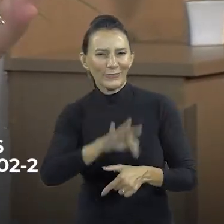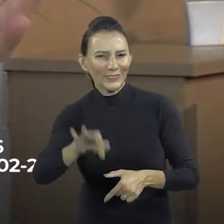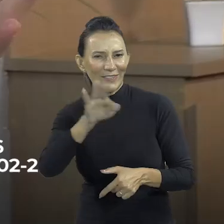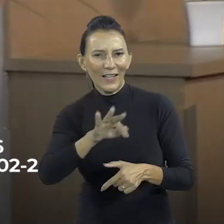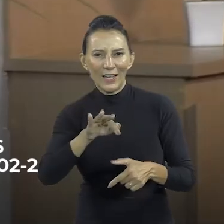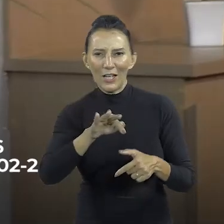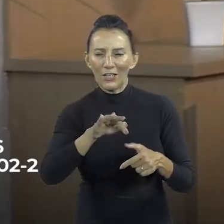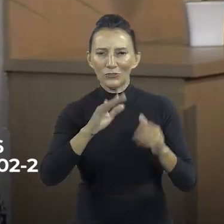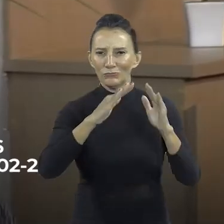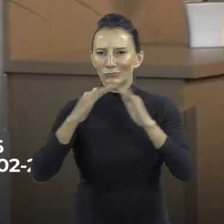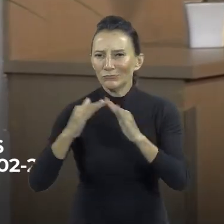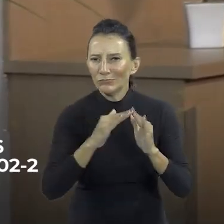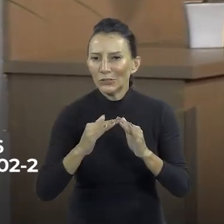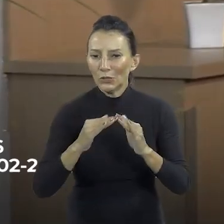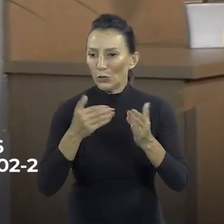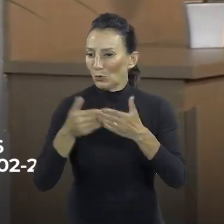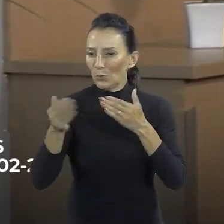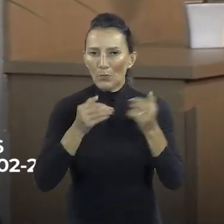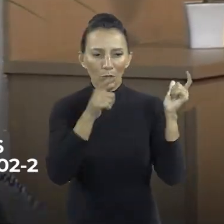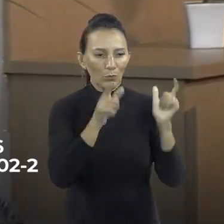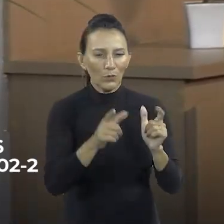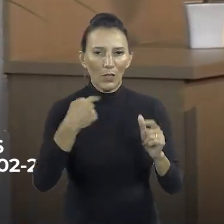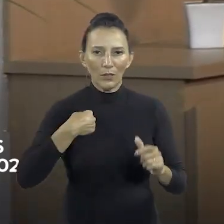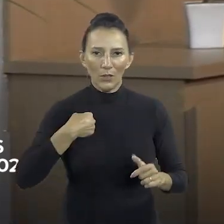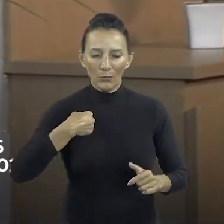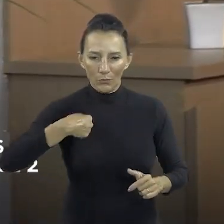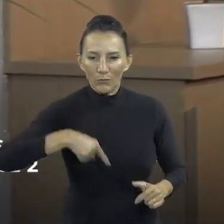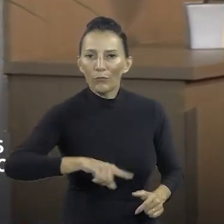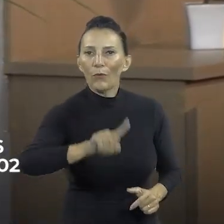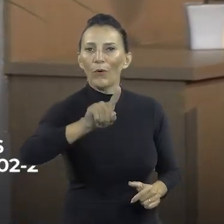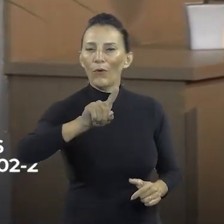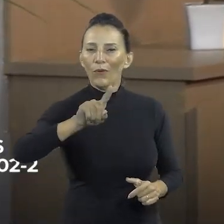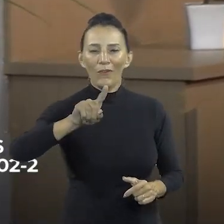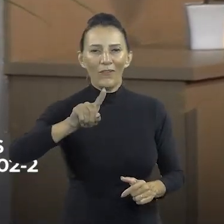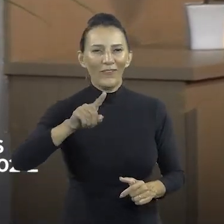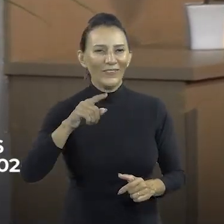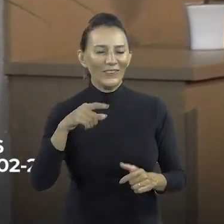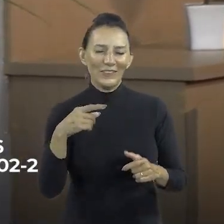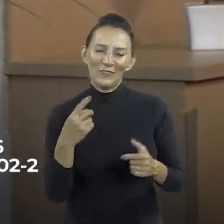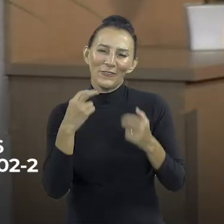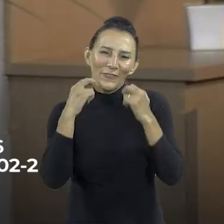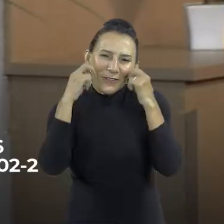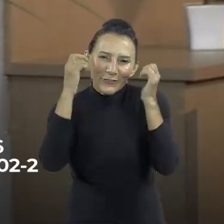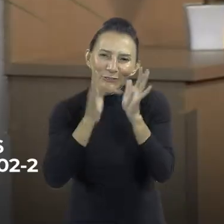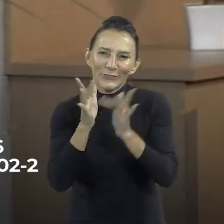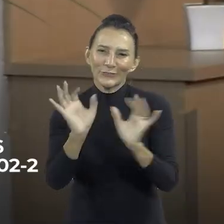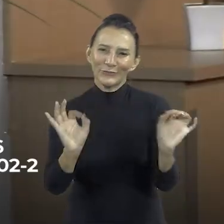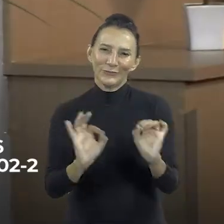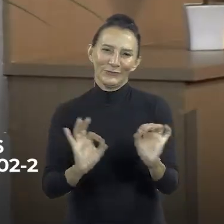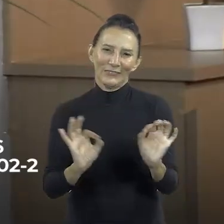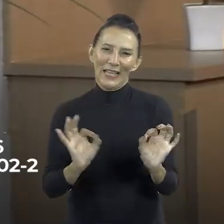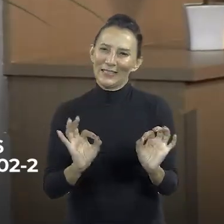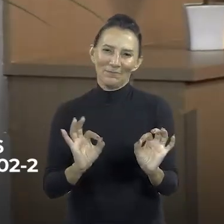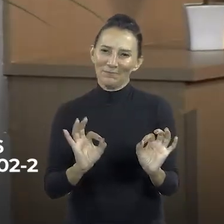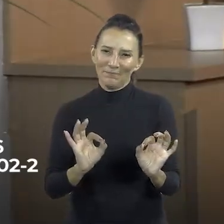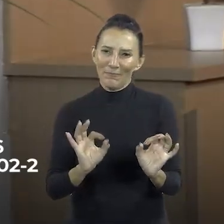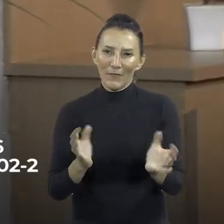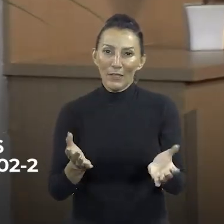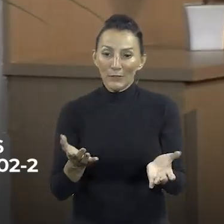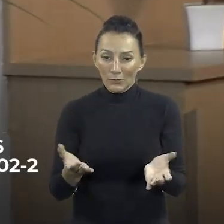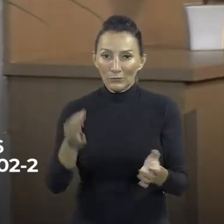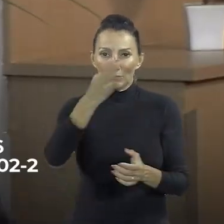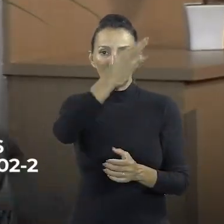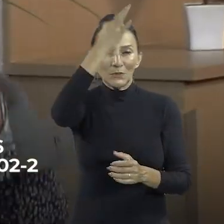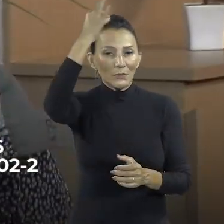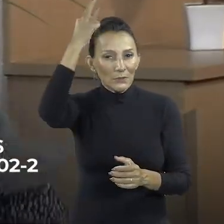andar, onde quer que eu esteja, eu não me envergonhar de Jesus. Então o Espírito Santo, ele